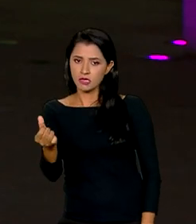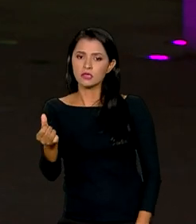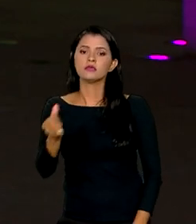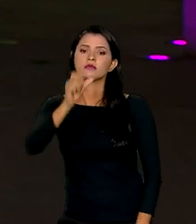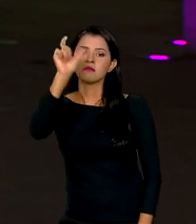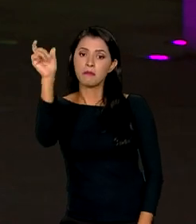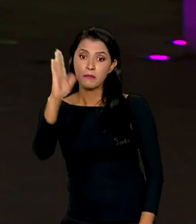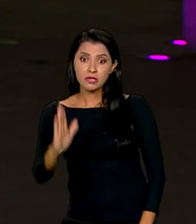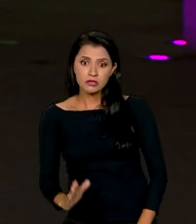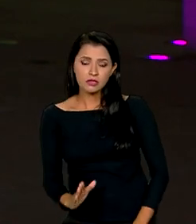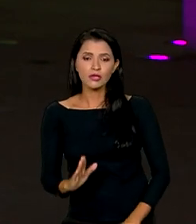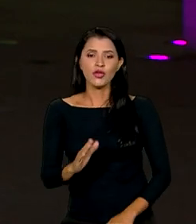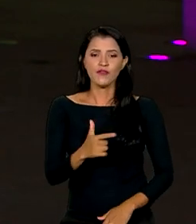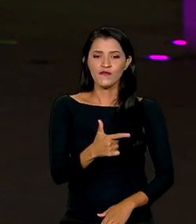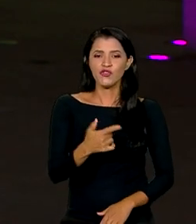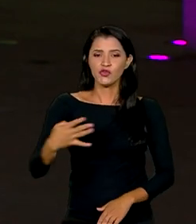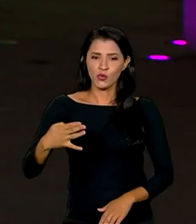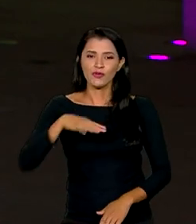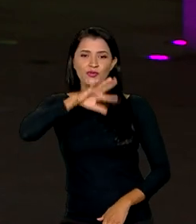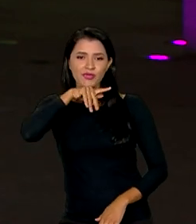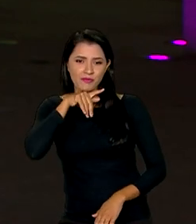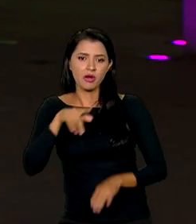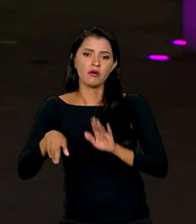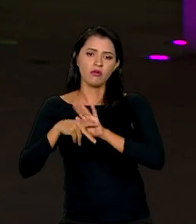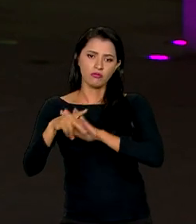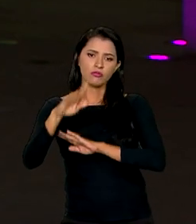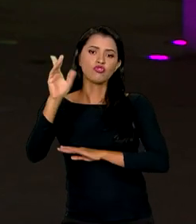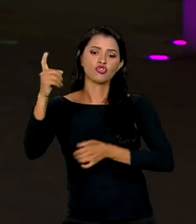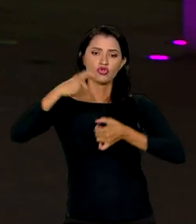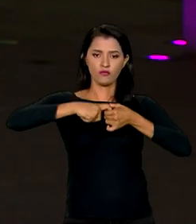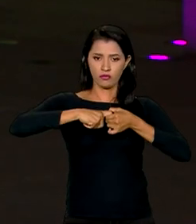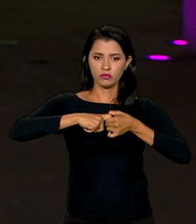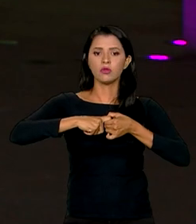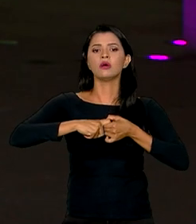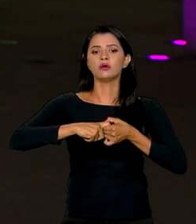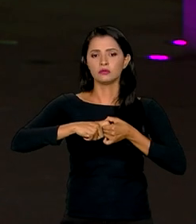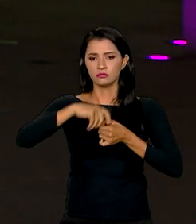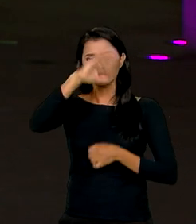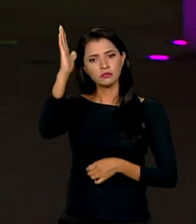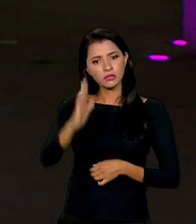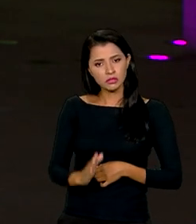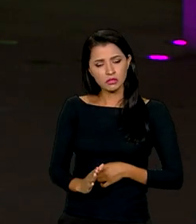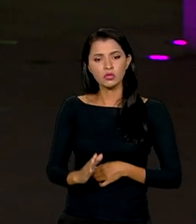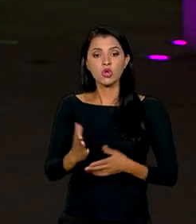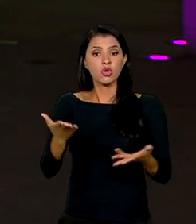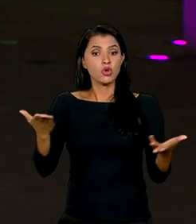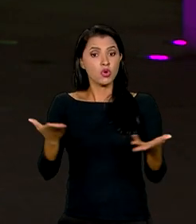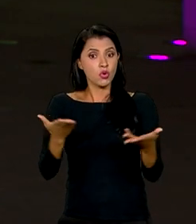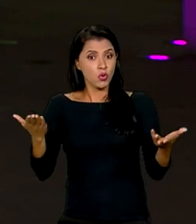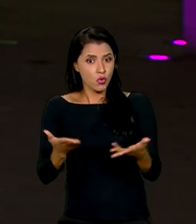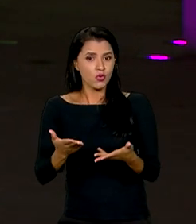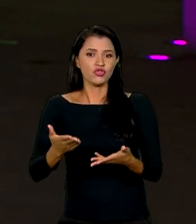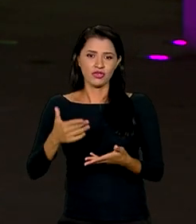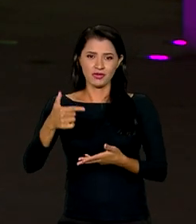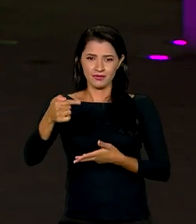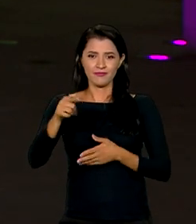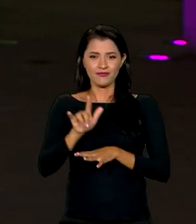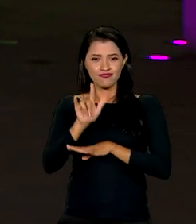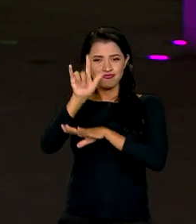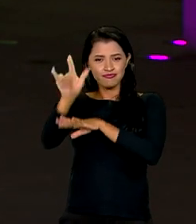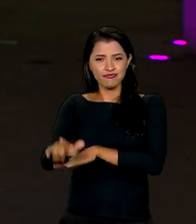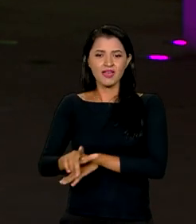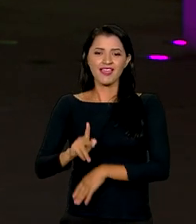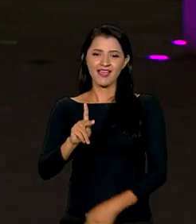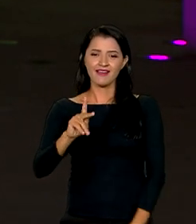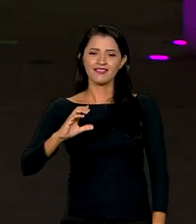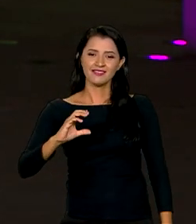e 24 animais domésticos já retornaram ao Brasil. Hoje, a sétima aeronave